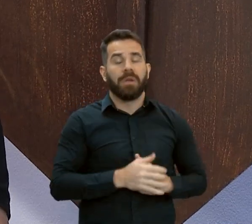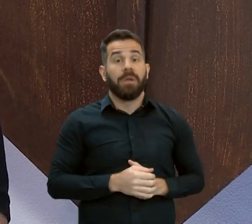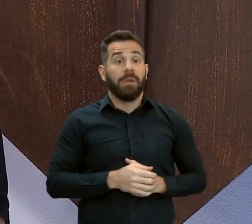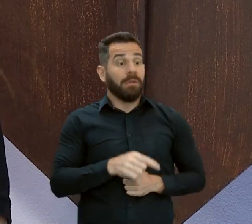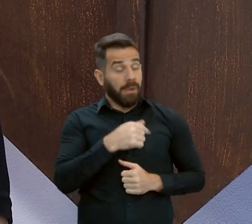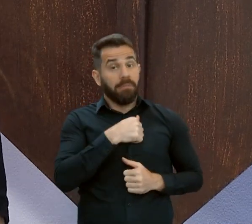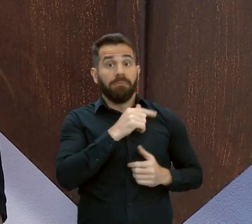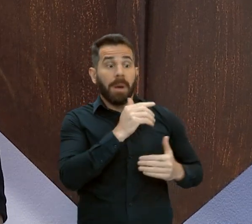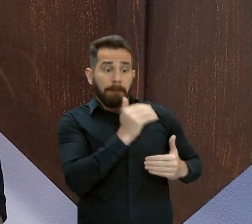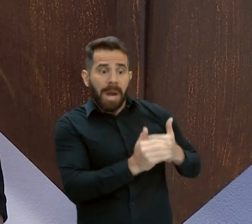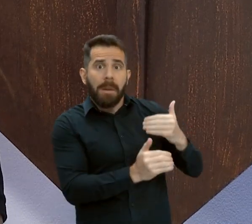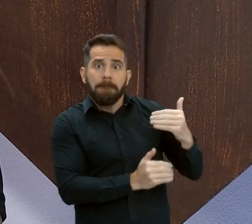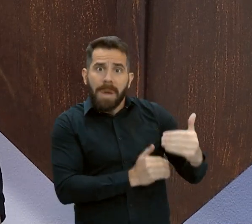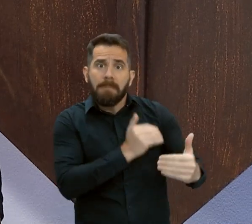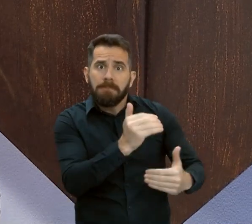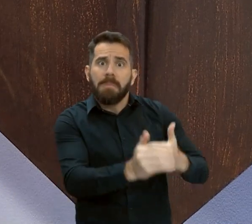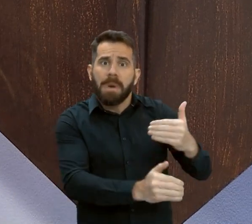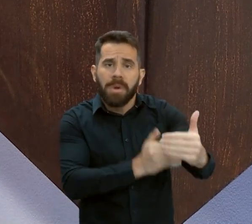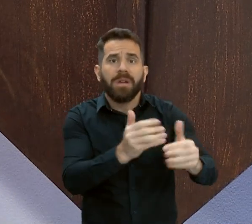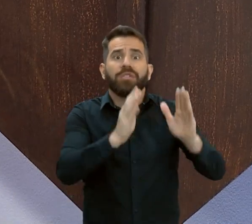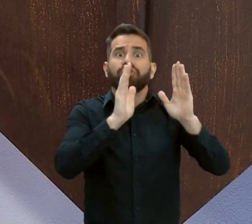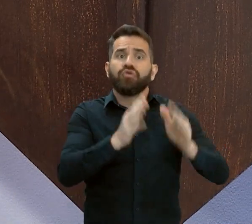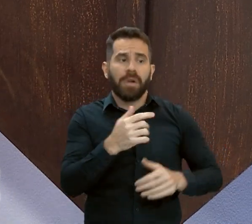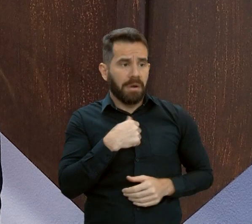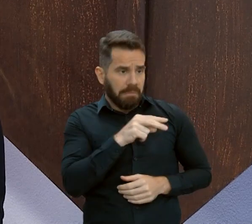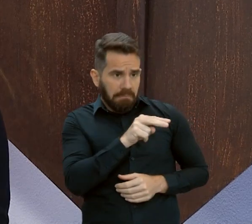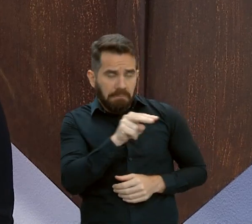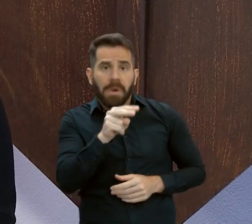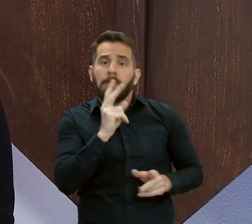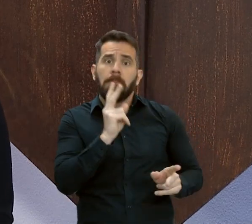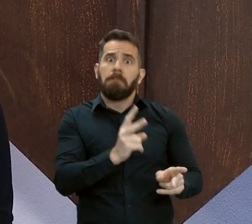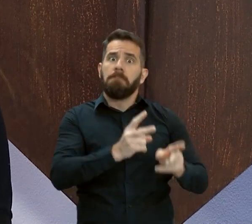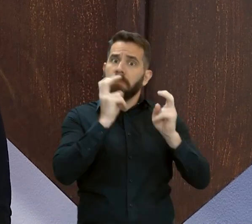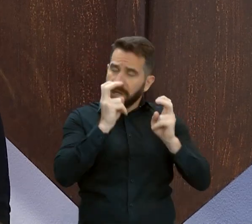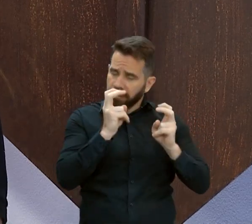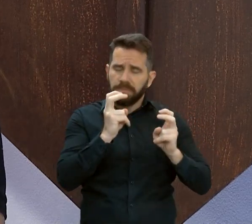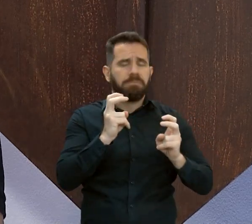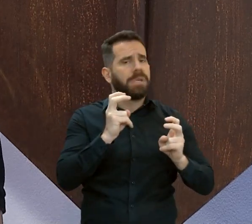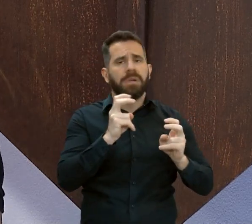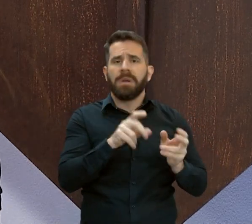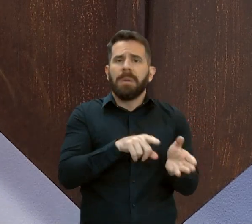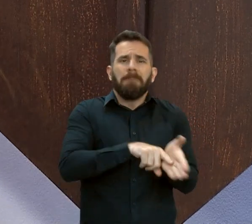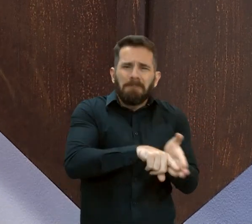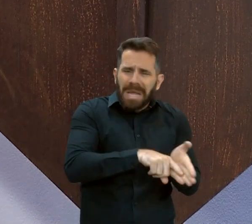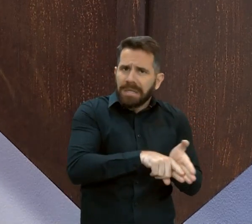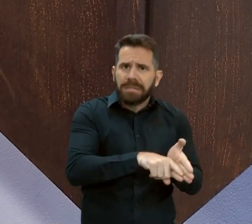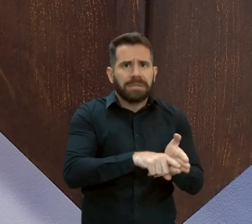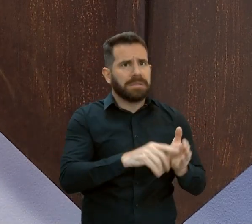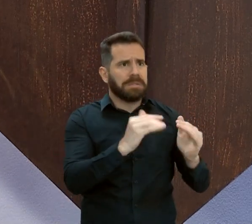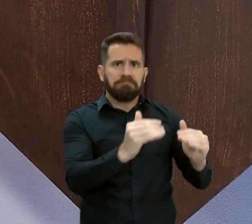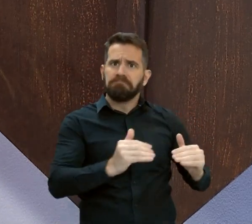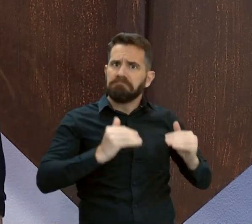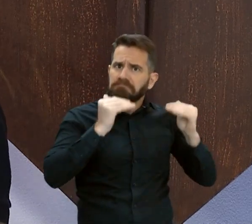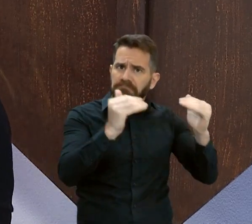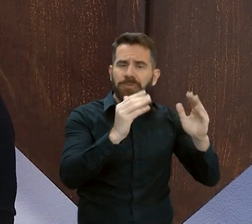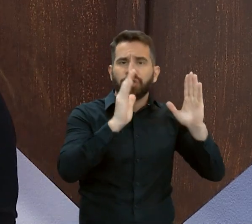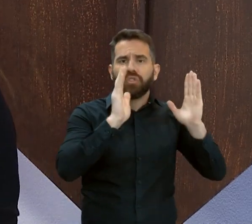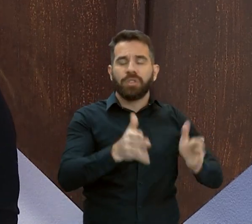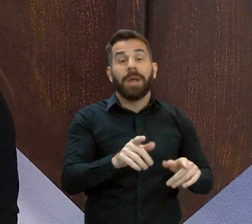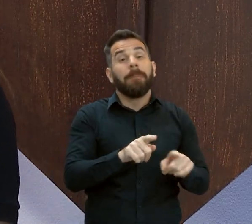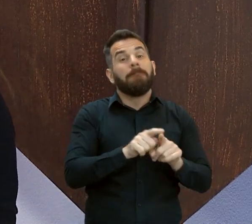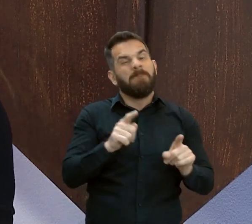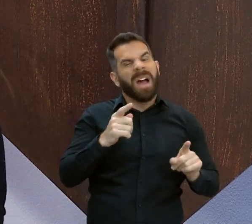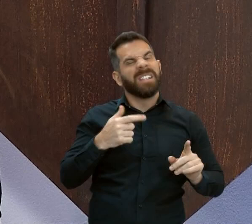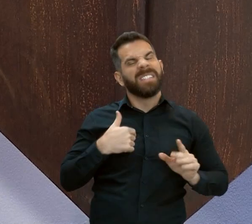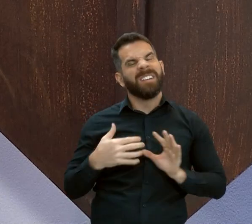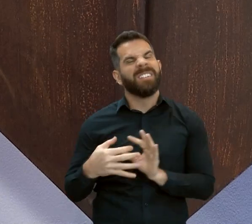de trabalhos científicos, tanto em congressos, em revistas, mas eu, por assim dizer, né, tenho o pezinho lá nas artes,